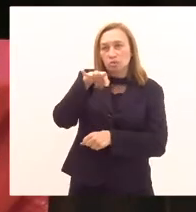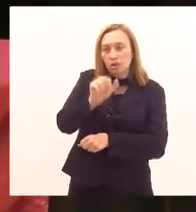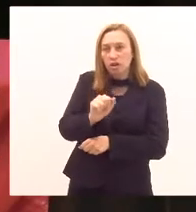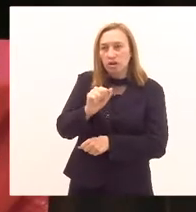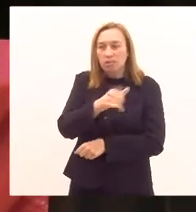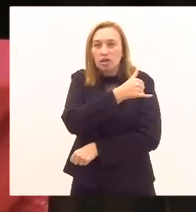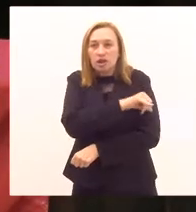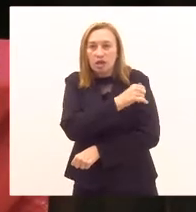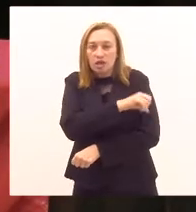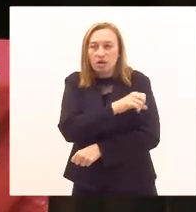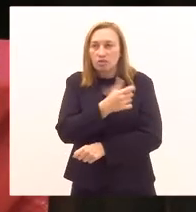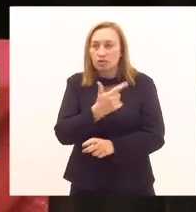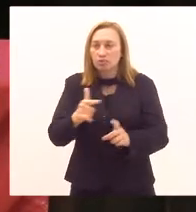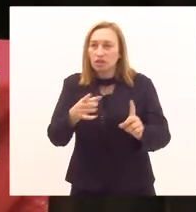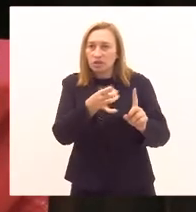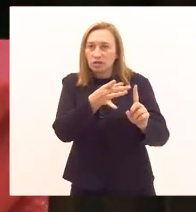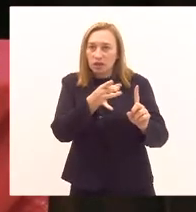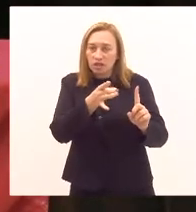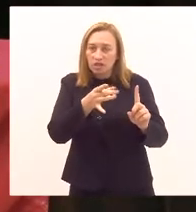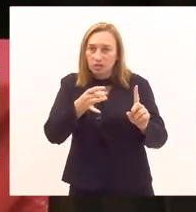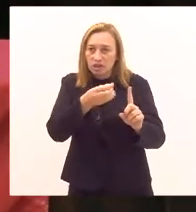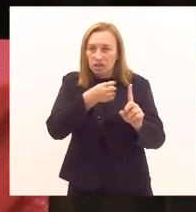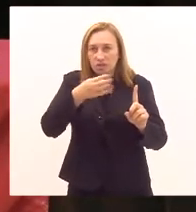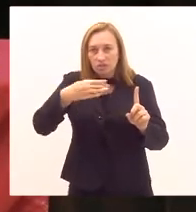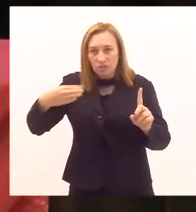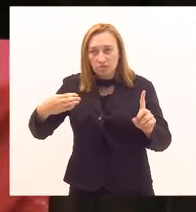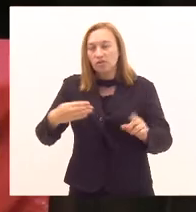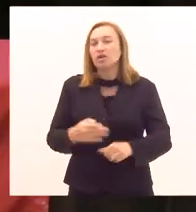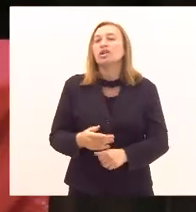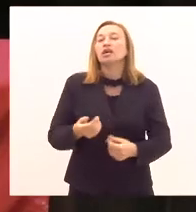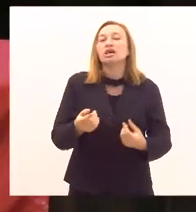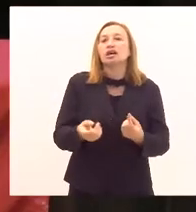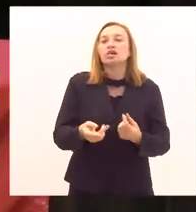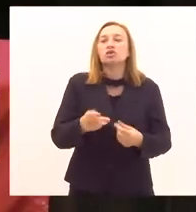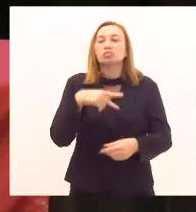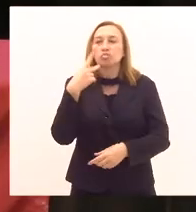Rio sem LGBTfobia e das políticas para